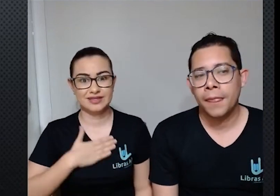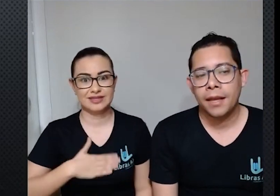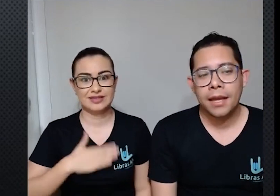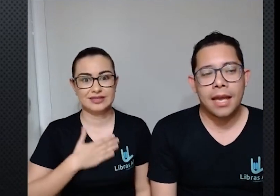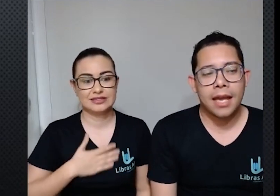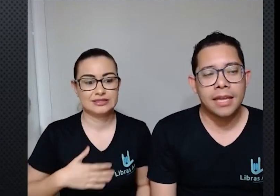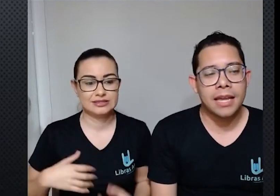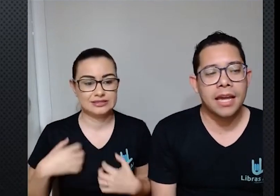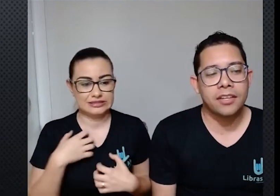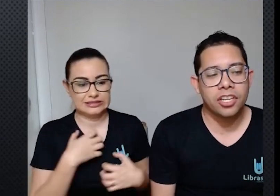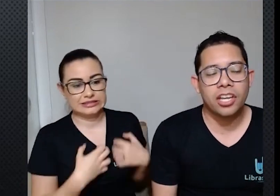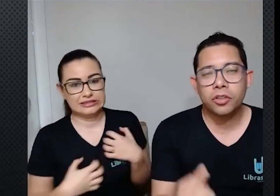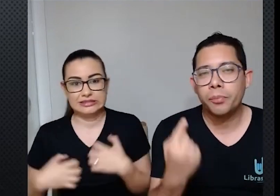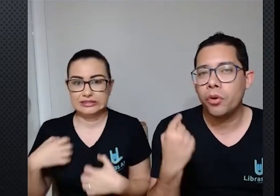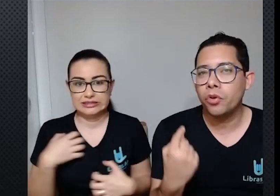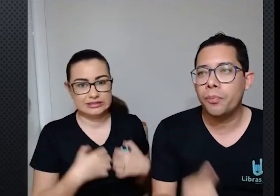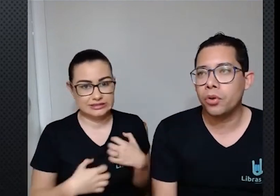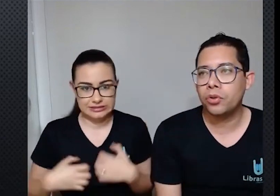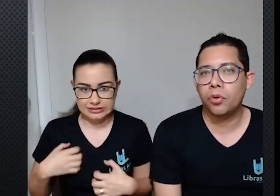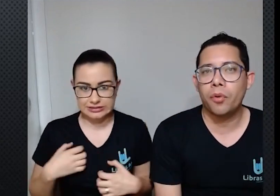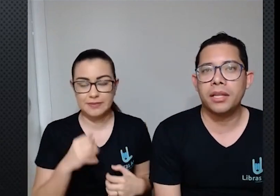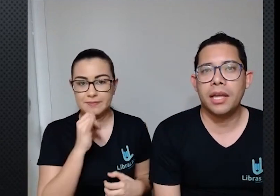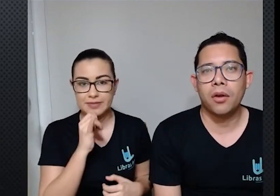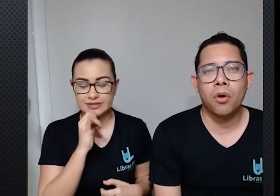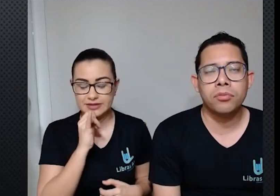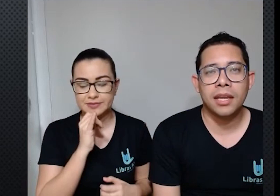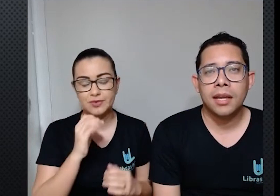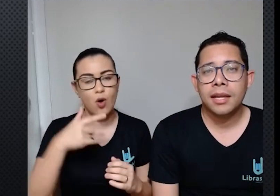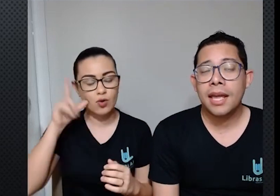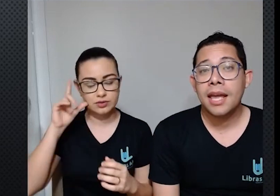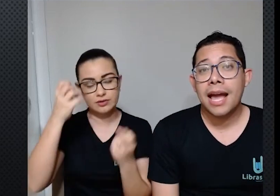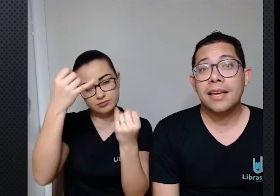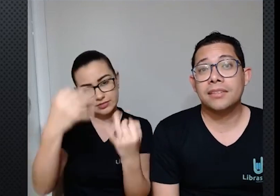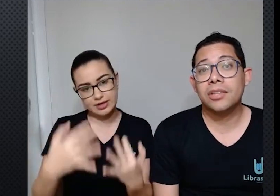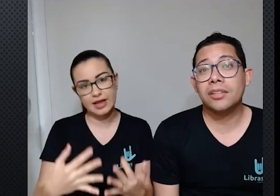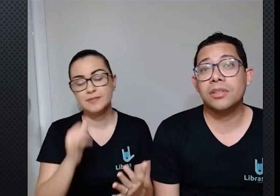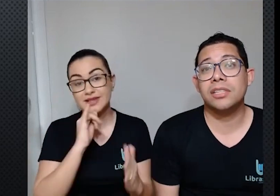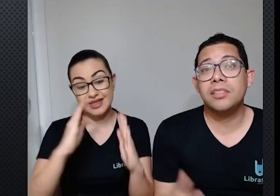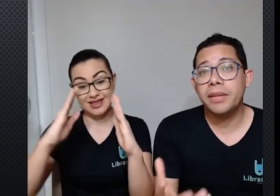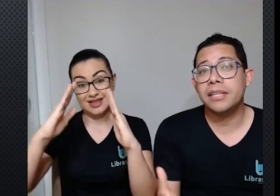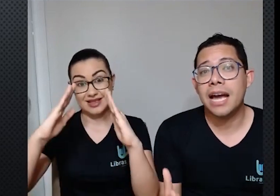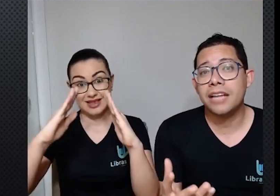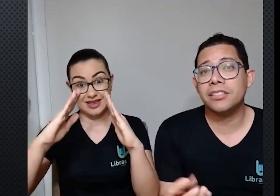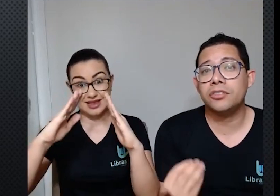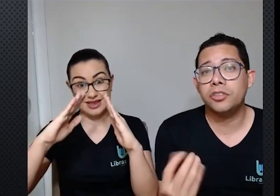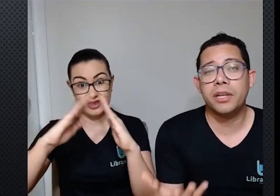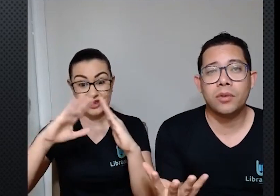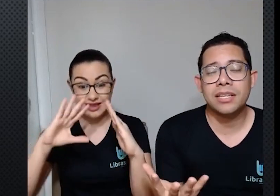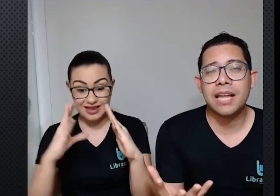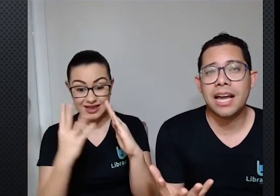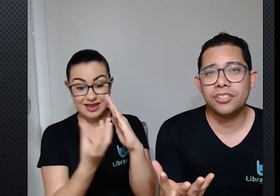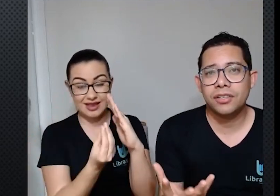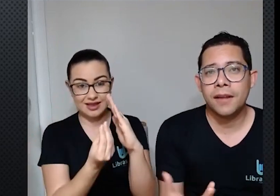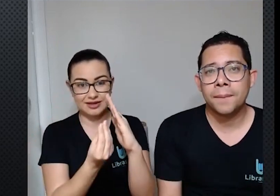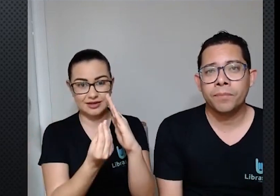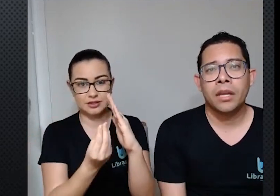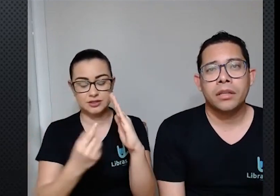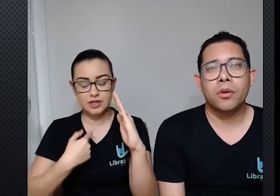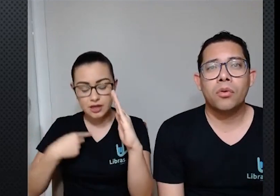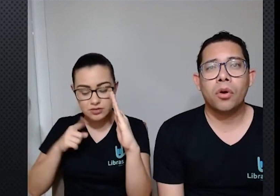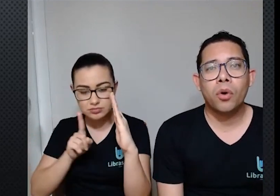igreja. E aí a gente entra um pouco no ponto que eu comentei ontem, né? A questão da sua sensibilidade, da sua espiritualidade,